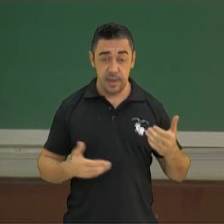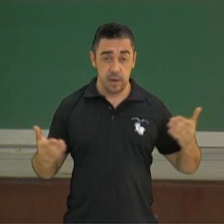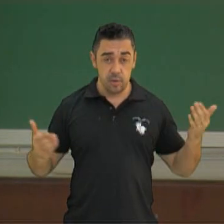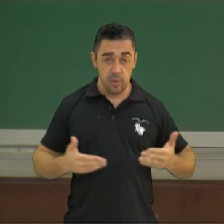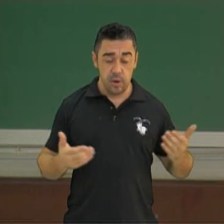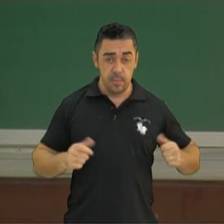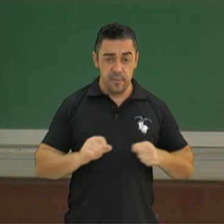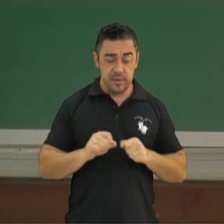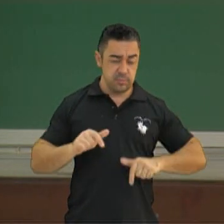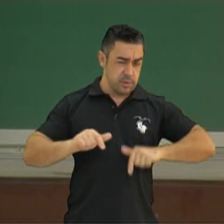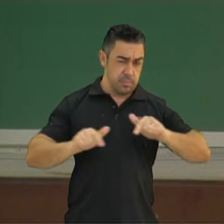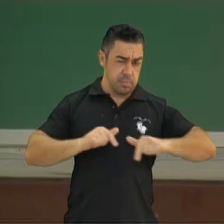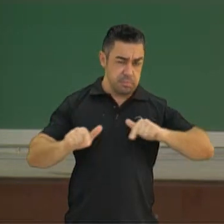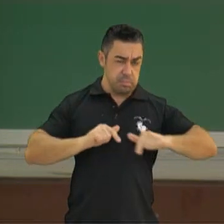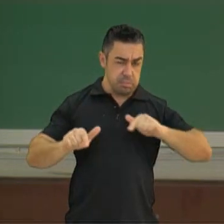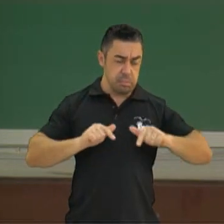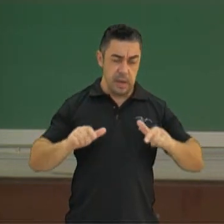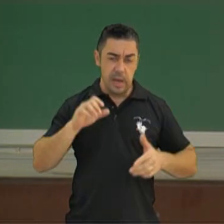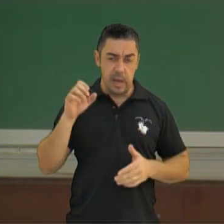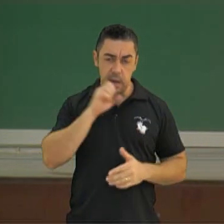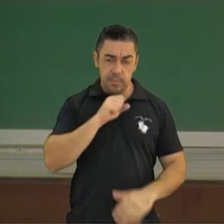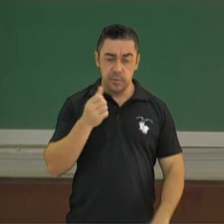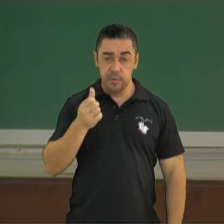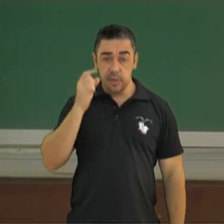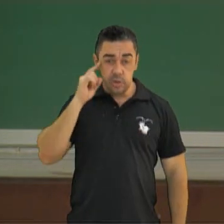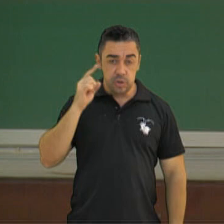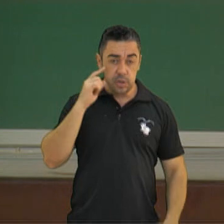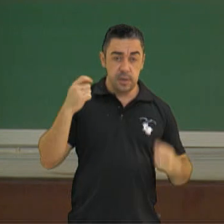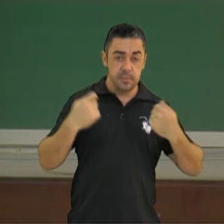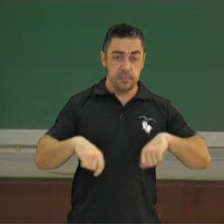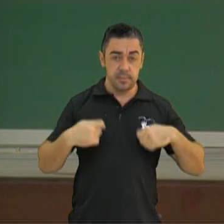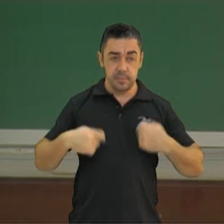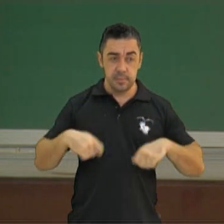Então, para executar esse serviço em 6 dias, são